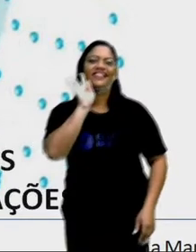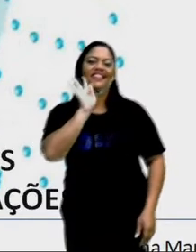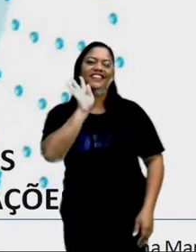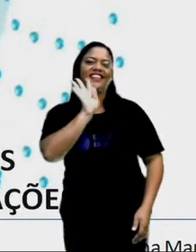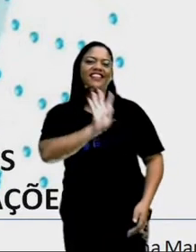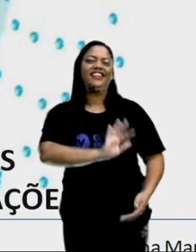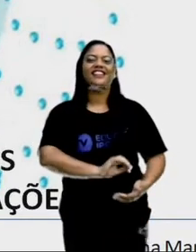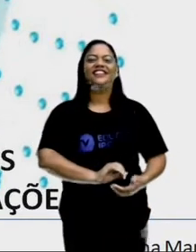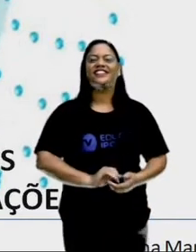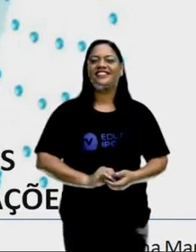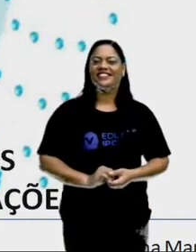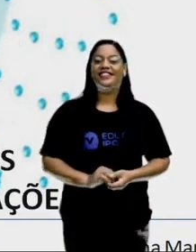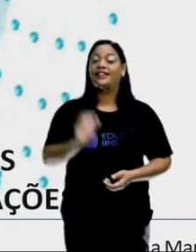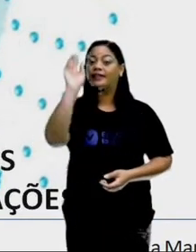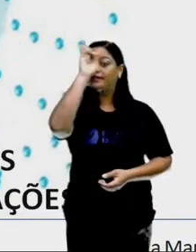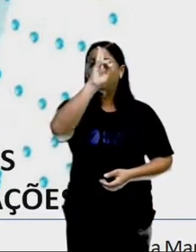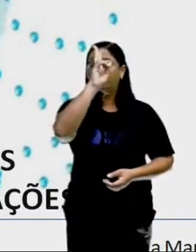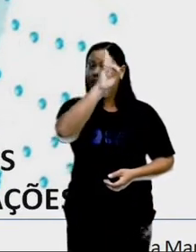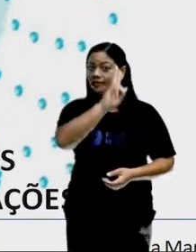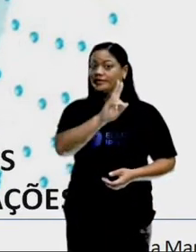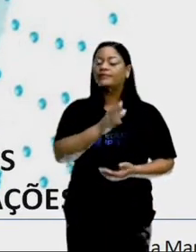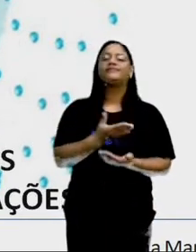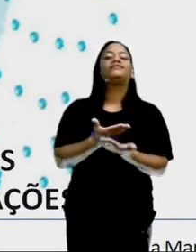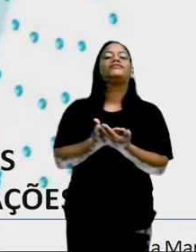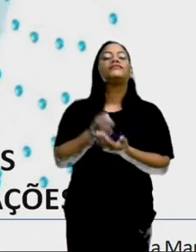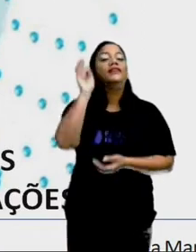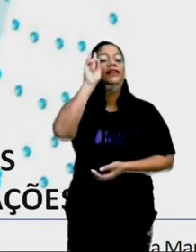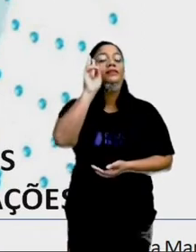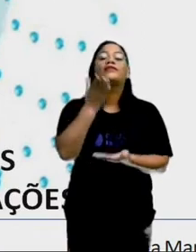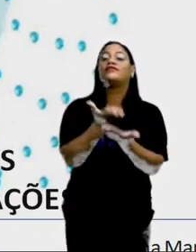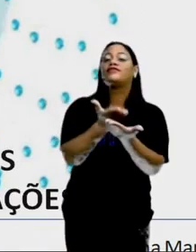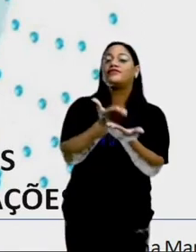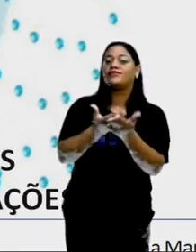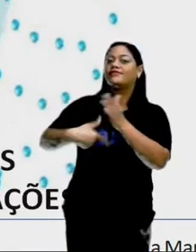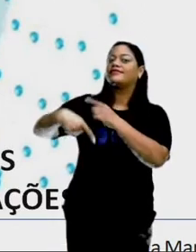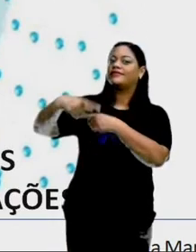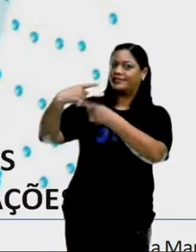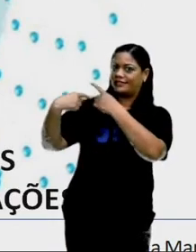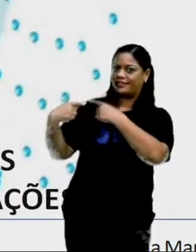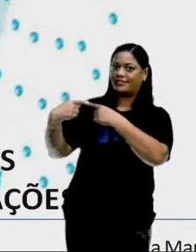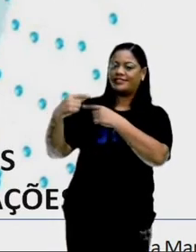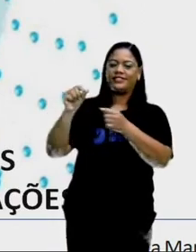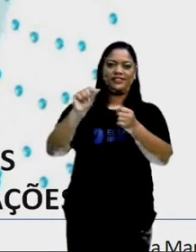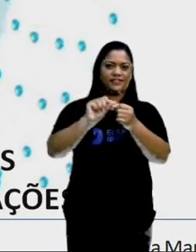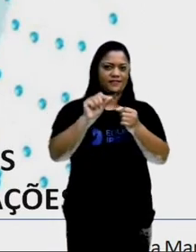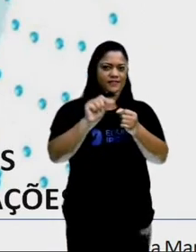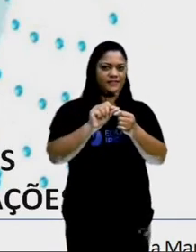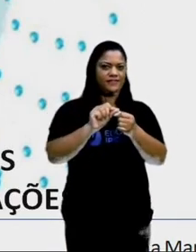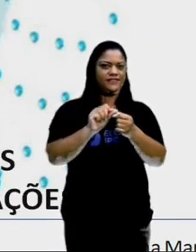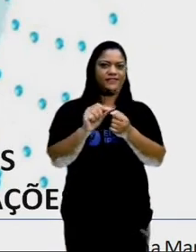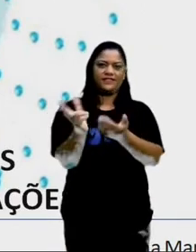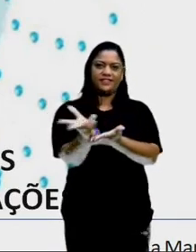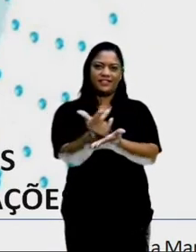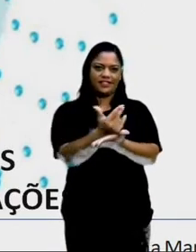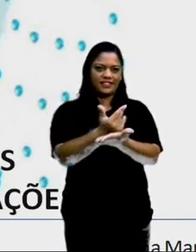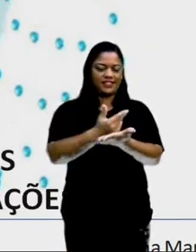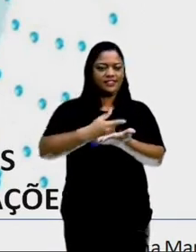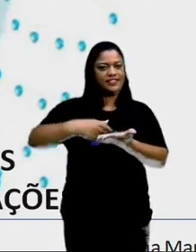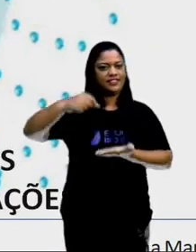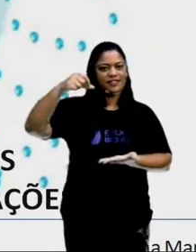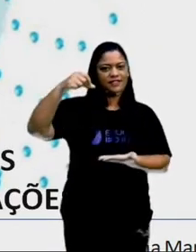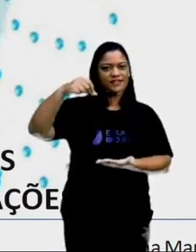legal. Lembrando da nossa aulinha anterior, a gente construiu a gotinha com a